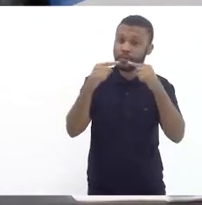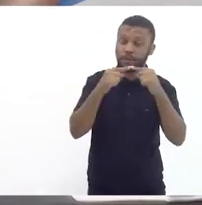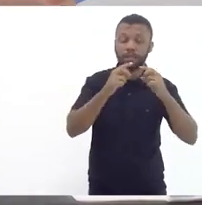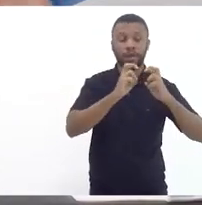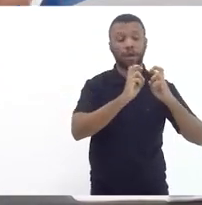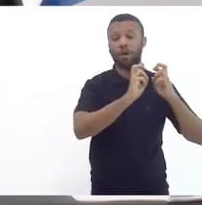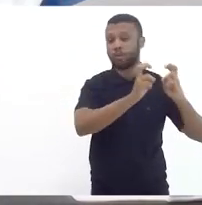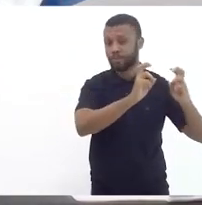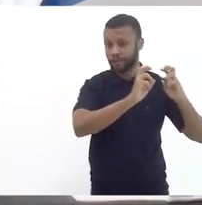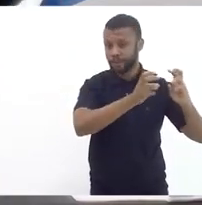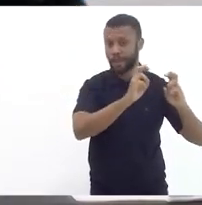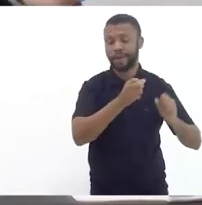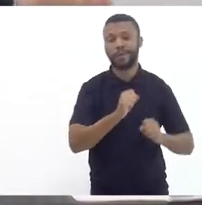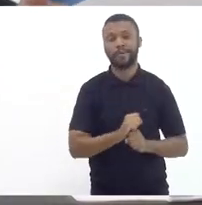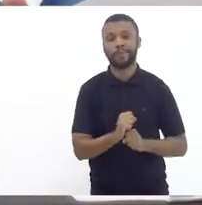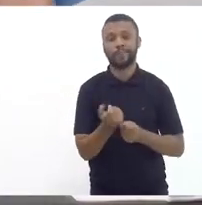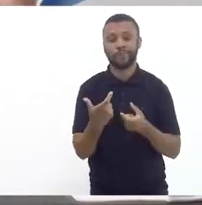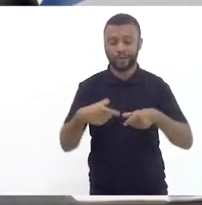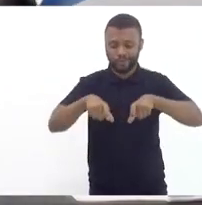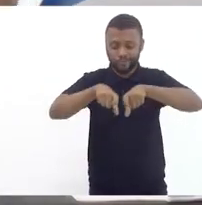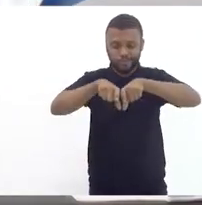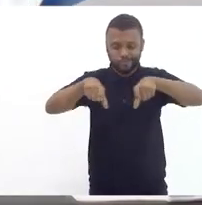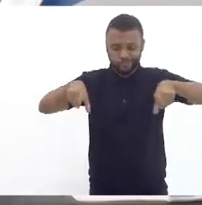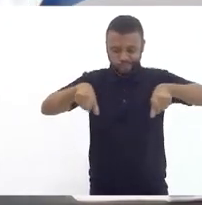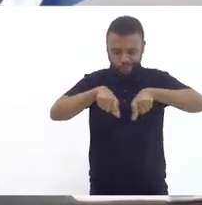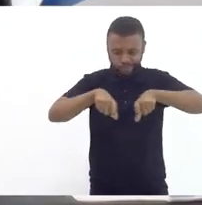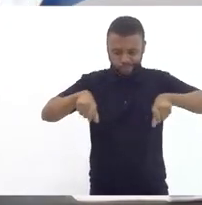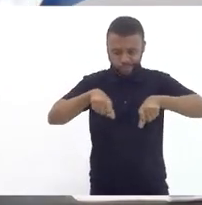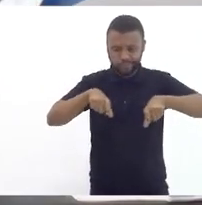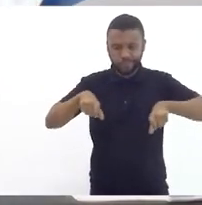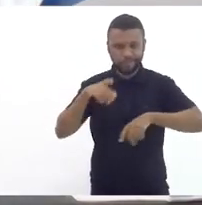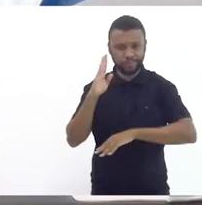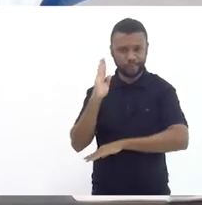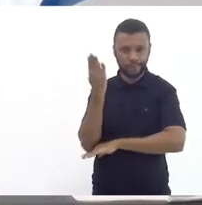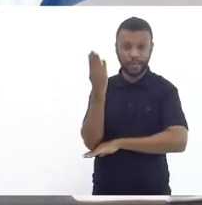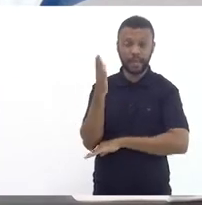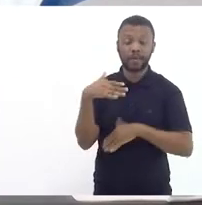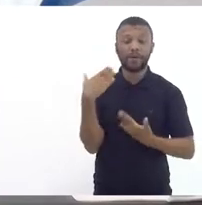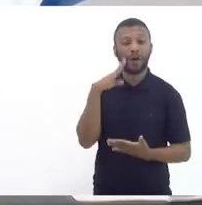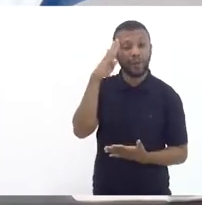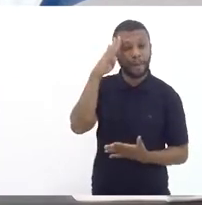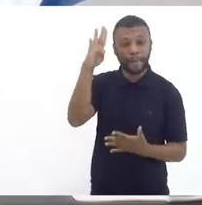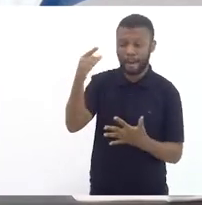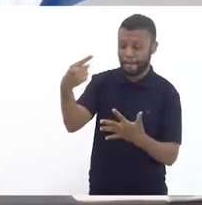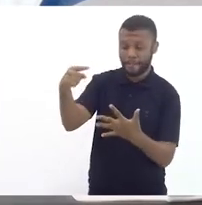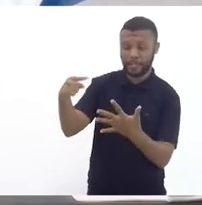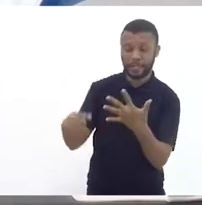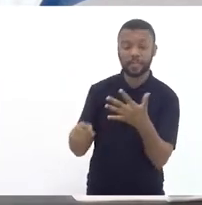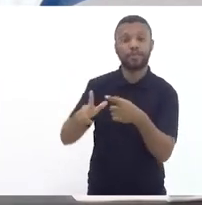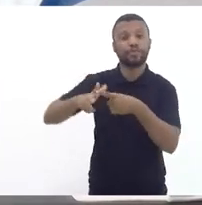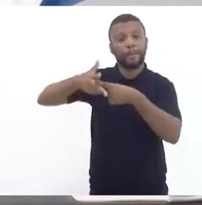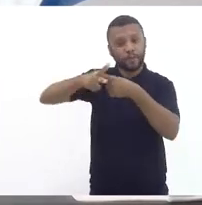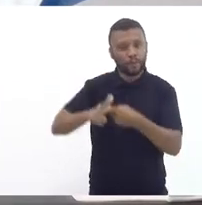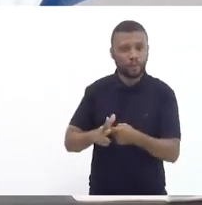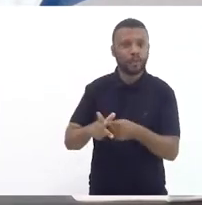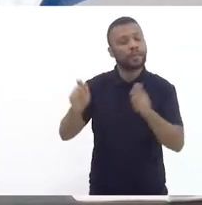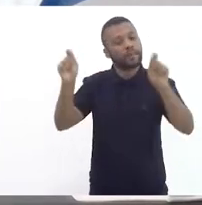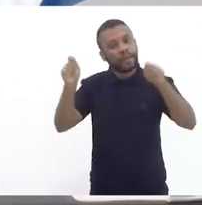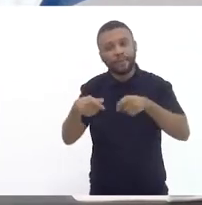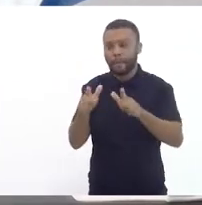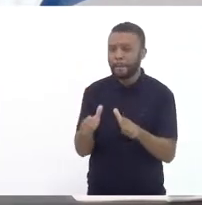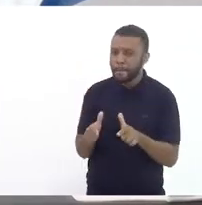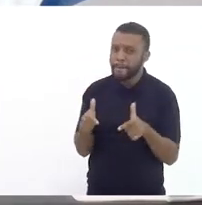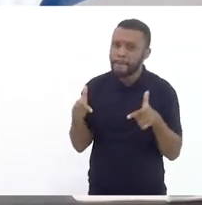com os dormentes, com as condições físicas da plataforma. Quais são os principais itens de manutenção que devem ser